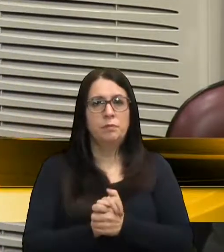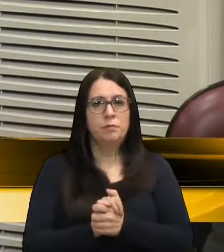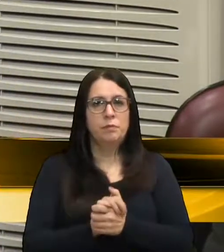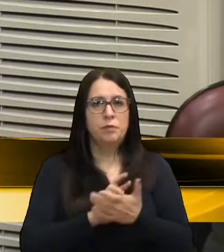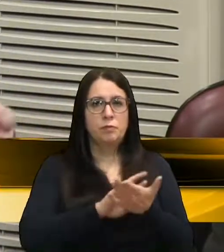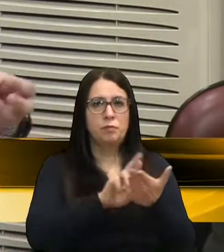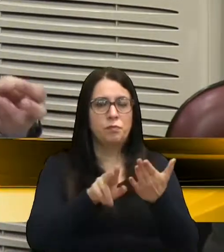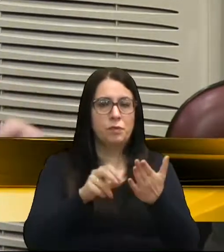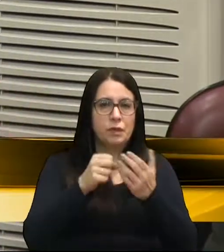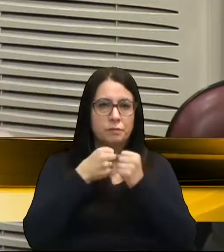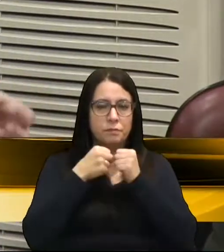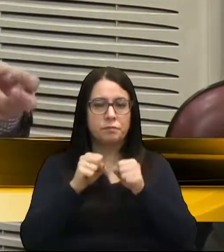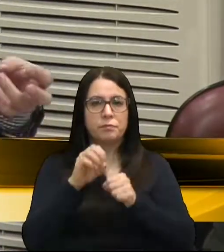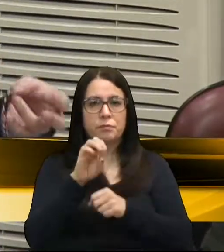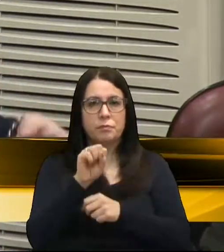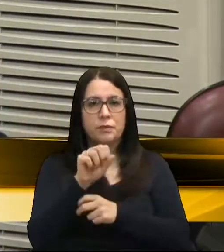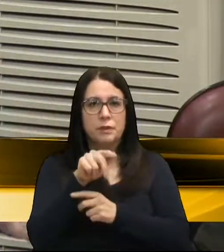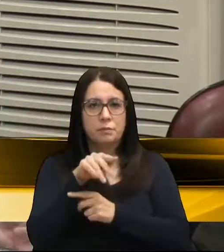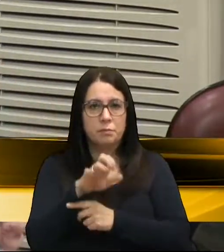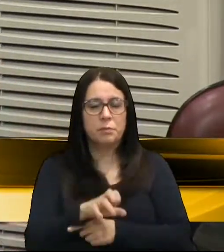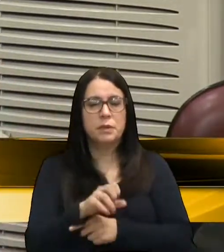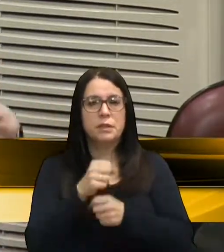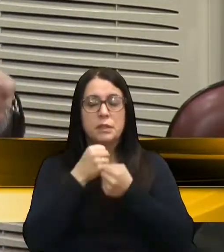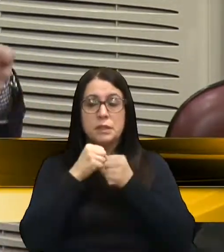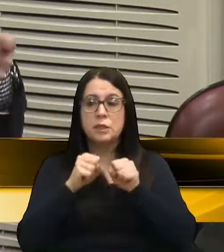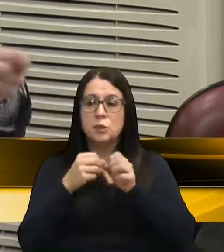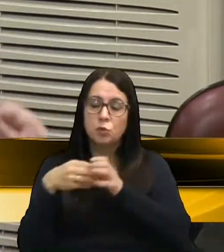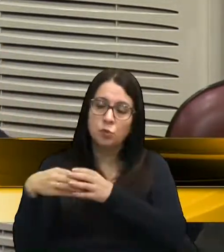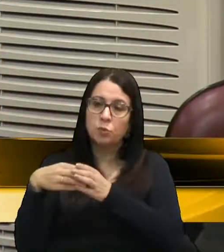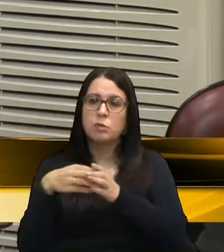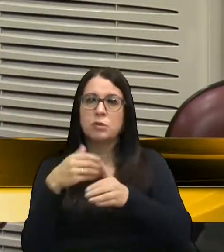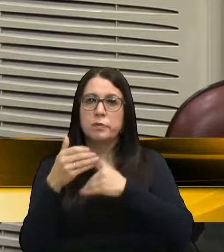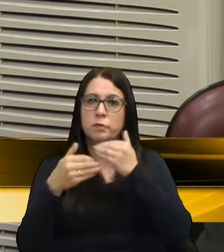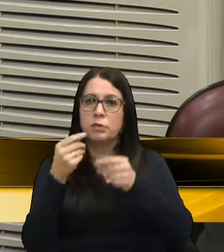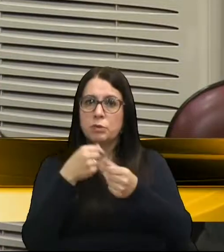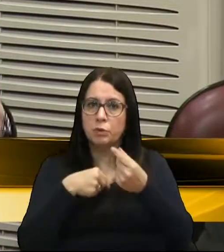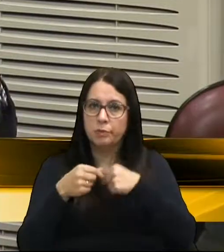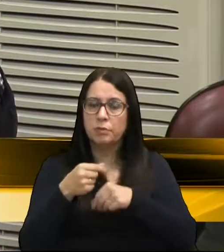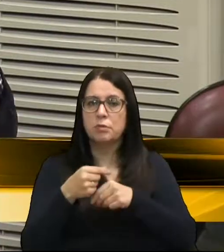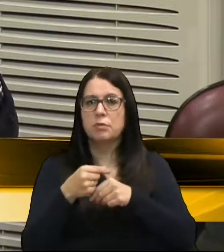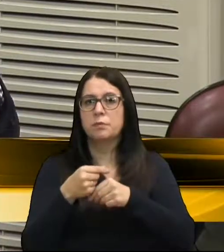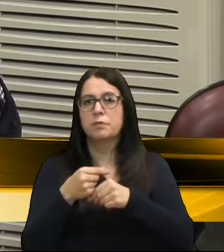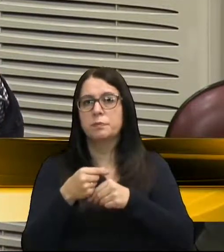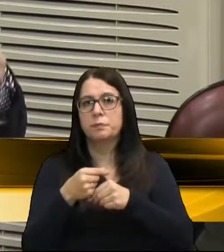variadas secretarias, como o SAMAI, Secretaria do Turismo, Desenvolvimento Econômico,